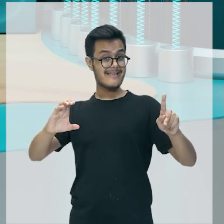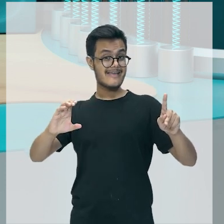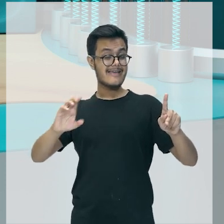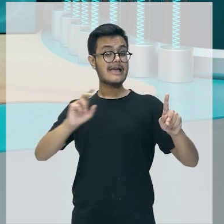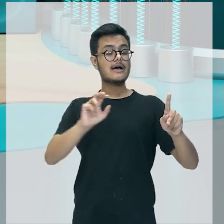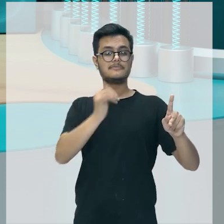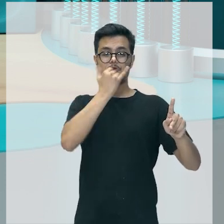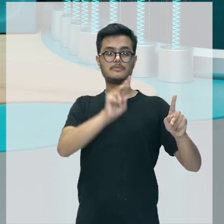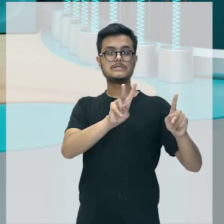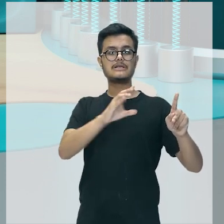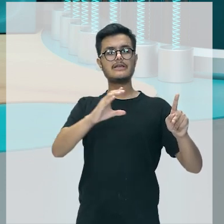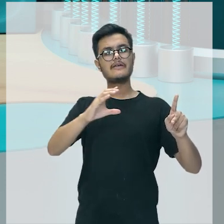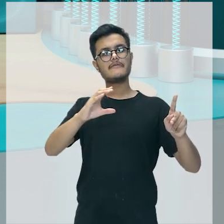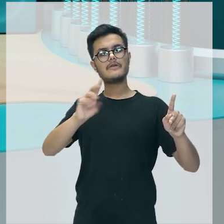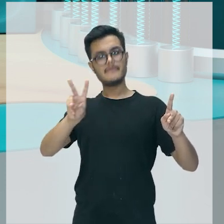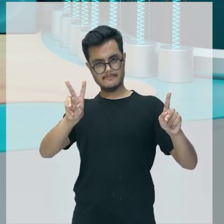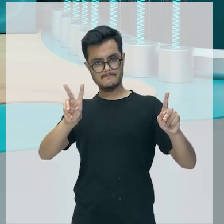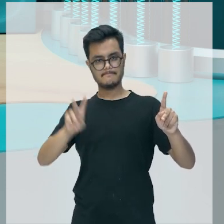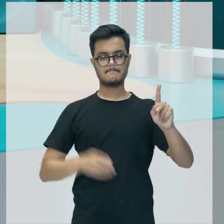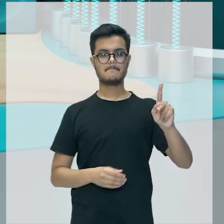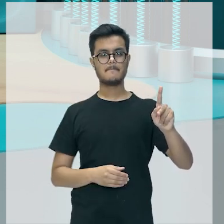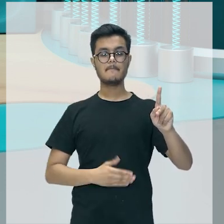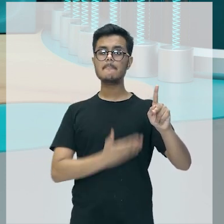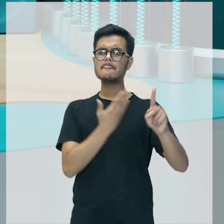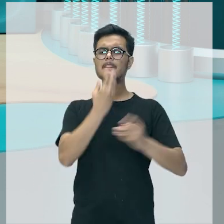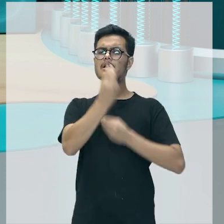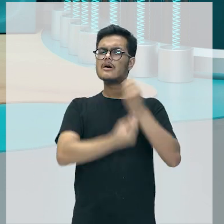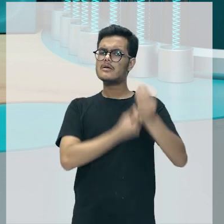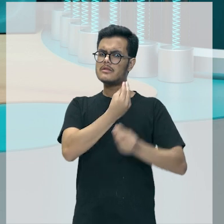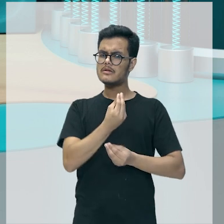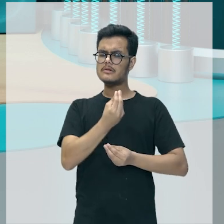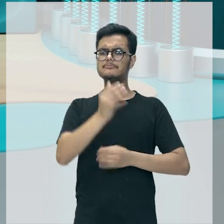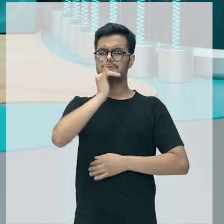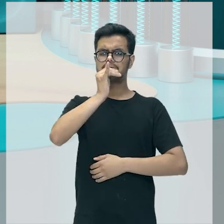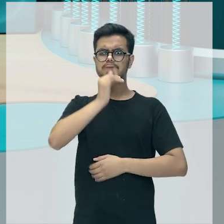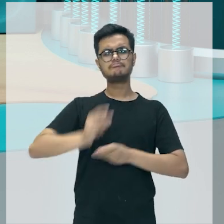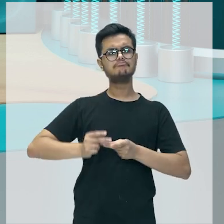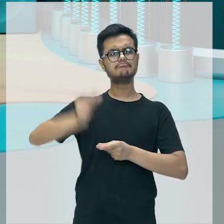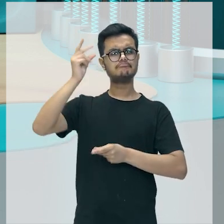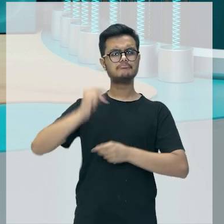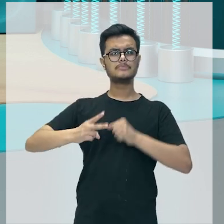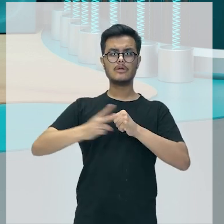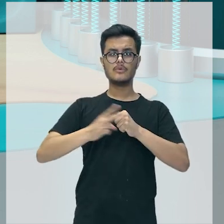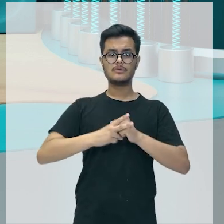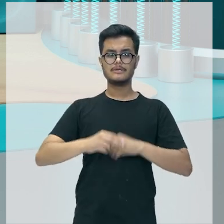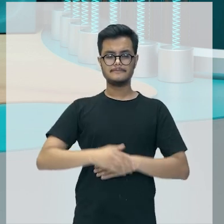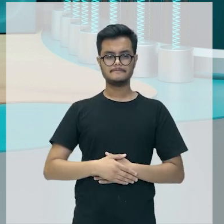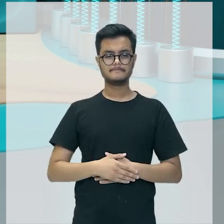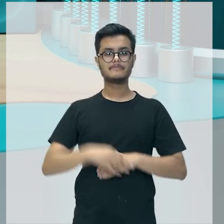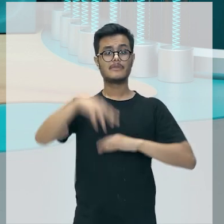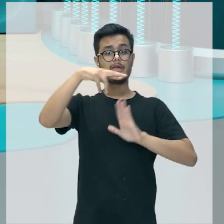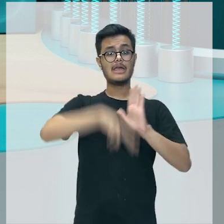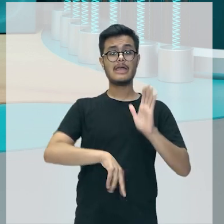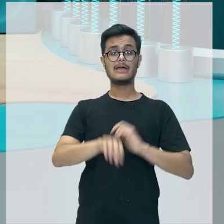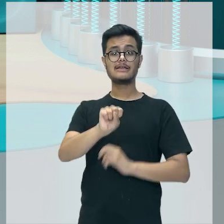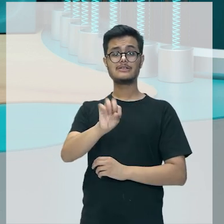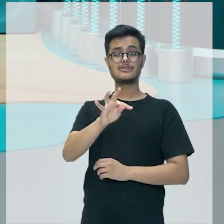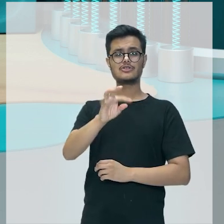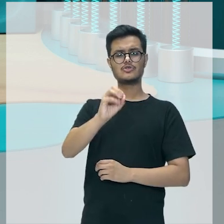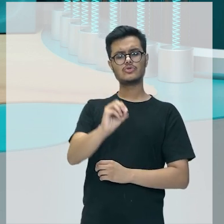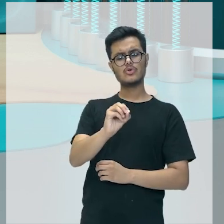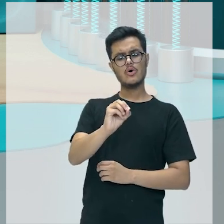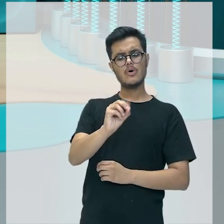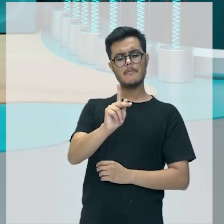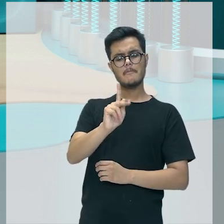ver o que acontece a esse verbo quando eu preciso usar no passado. Vejam, stop fica